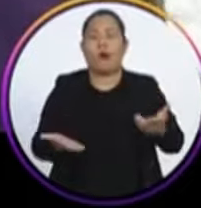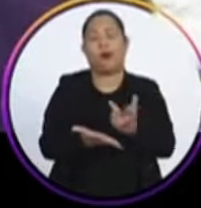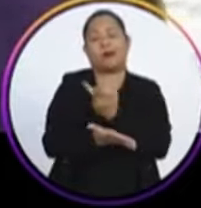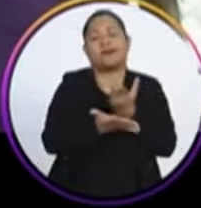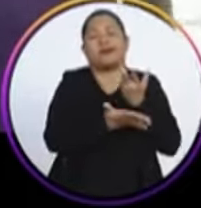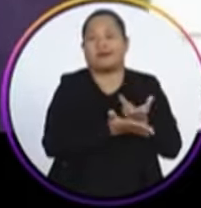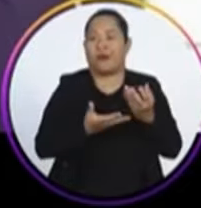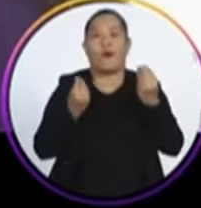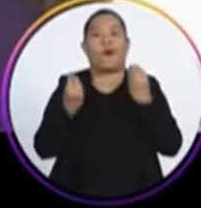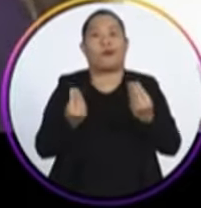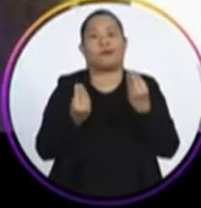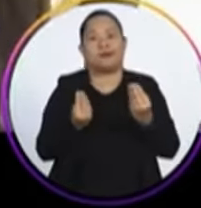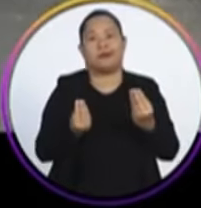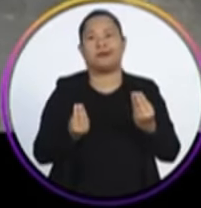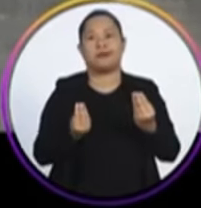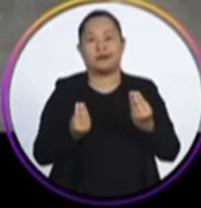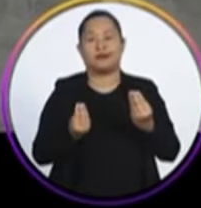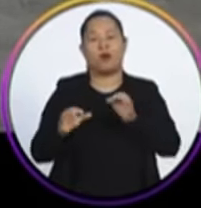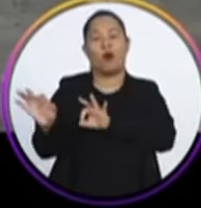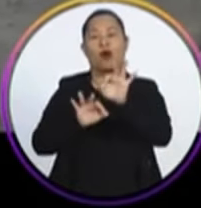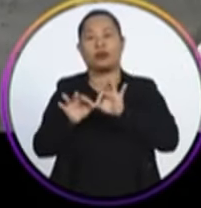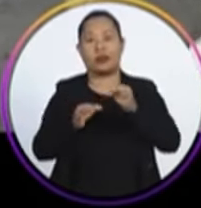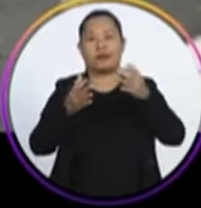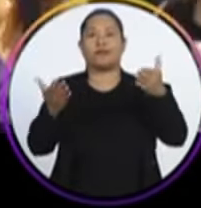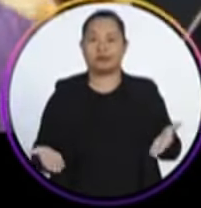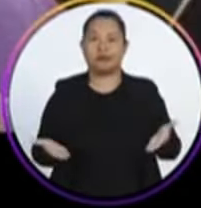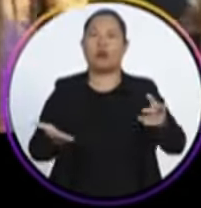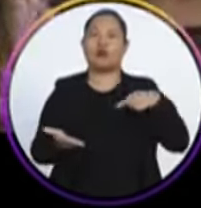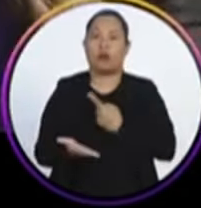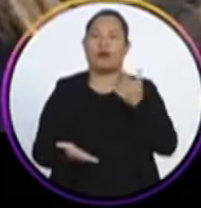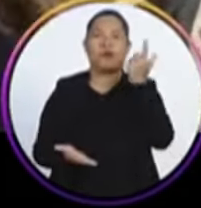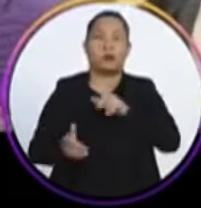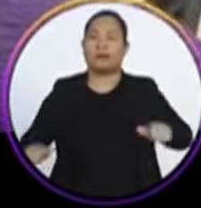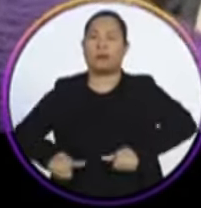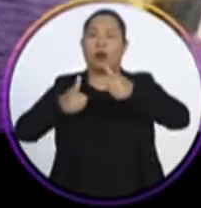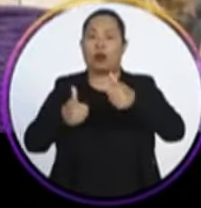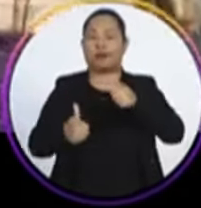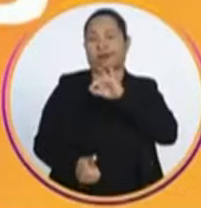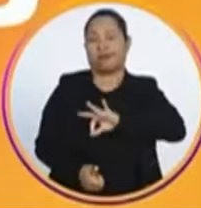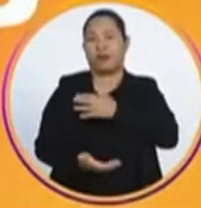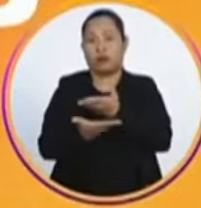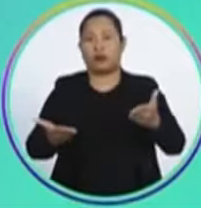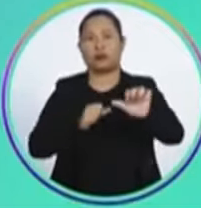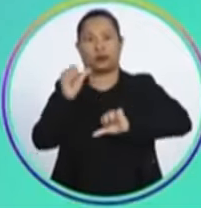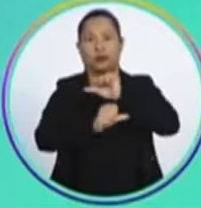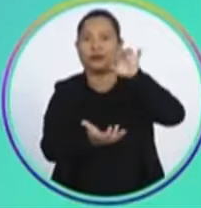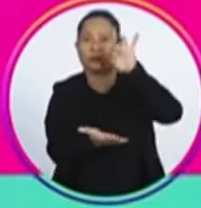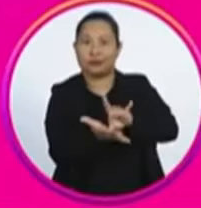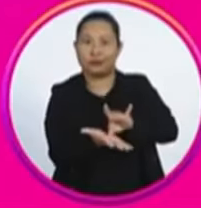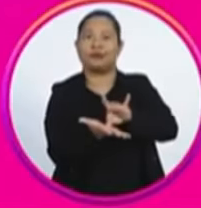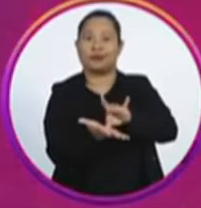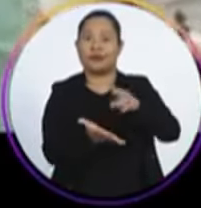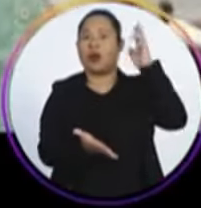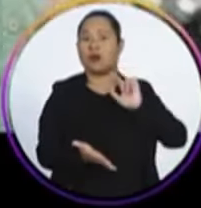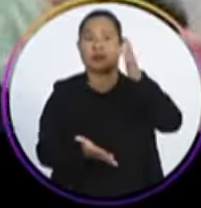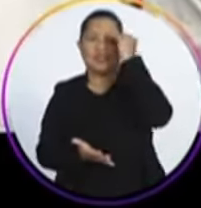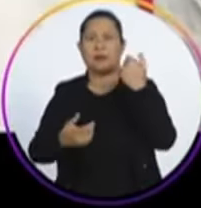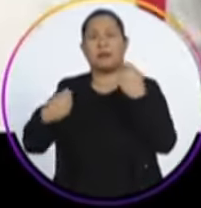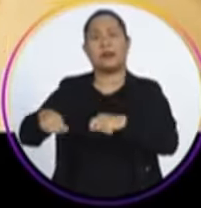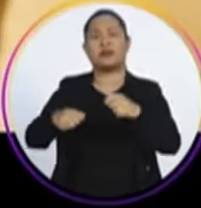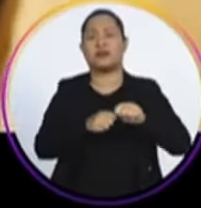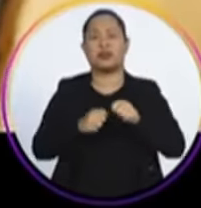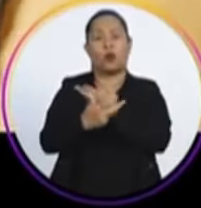que está acontecendo é inadmissível. Eu vou organizar essa casa. E a gente vai conseguir melhorar o salário de vocês. Mudança de verdade. Raquel